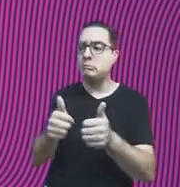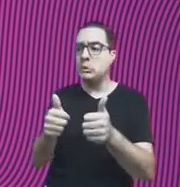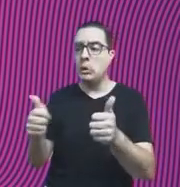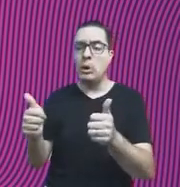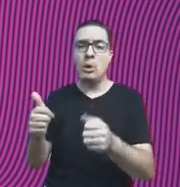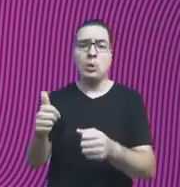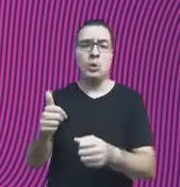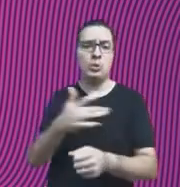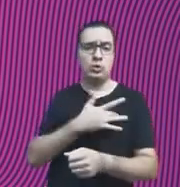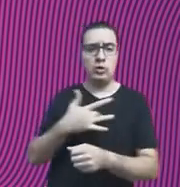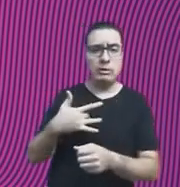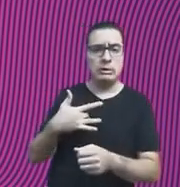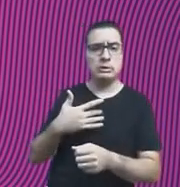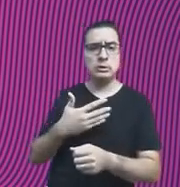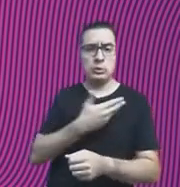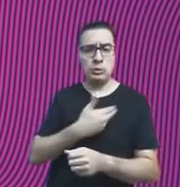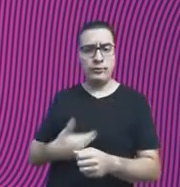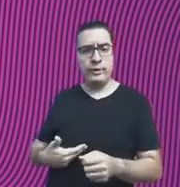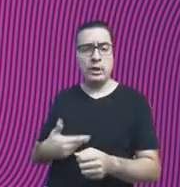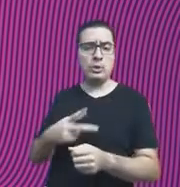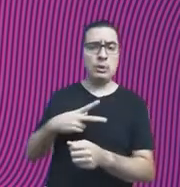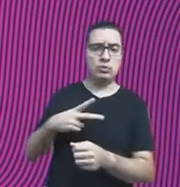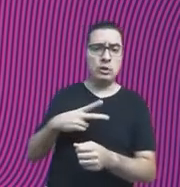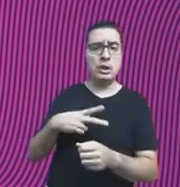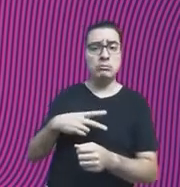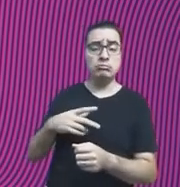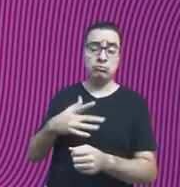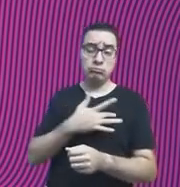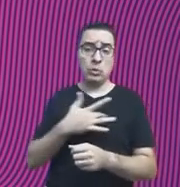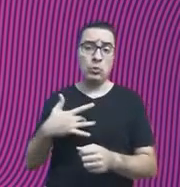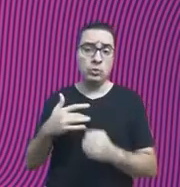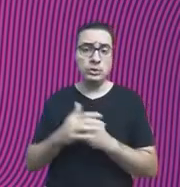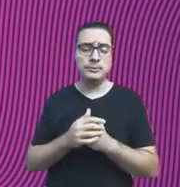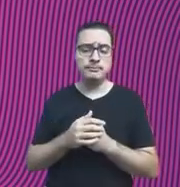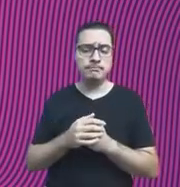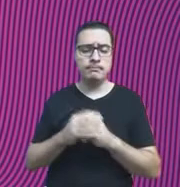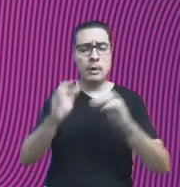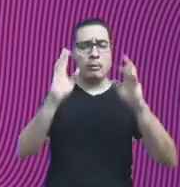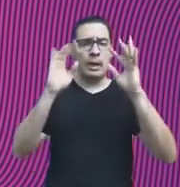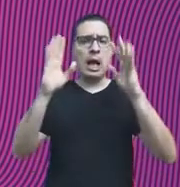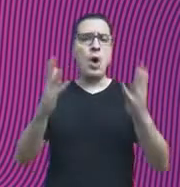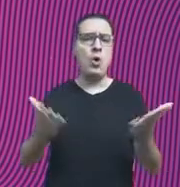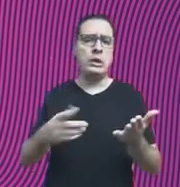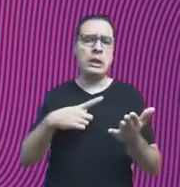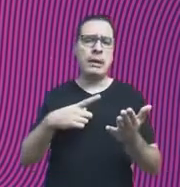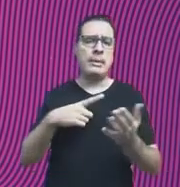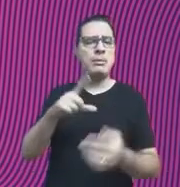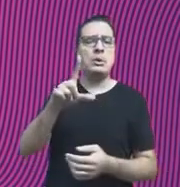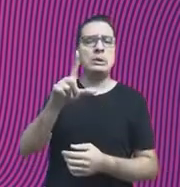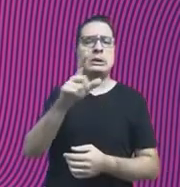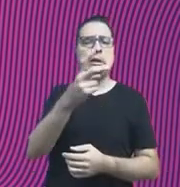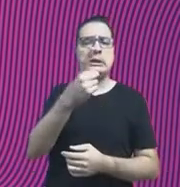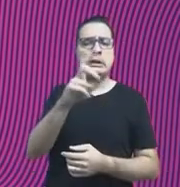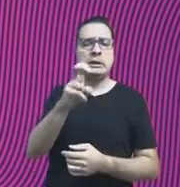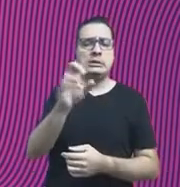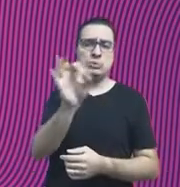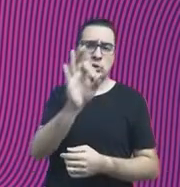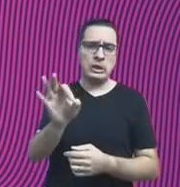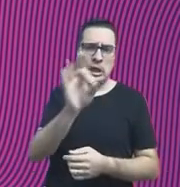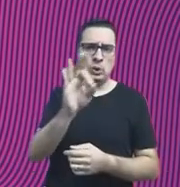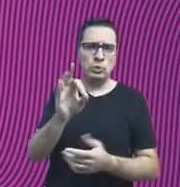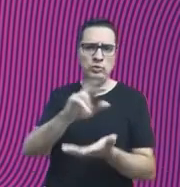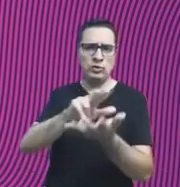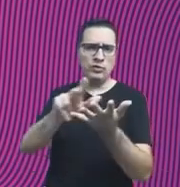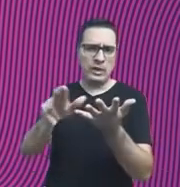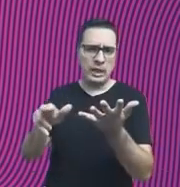saúde. Vamos imaginar que nós temos hoje aí 15% de todos os ativos de GDP, todos os ativos